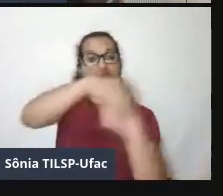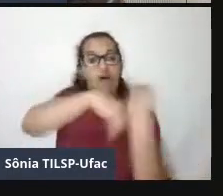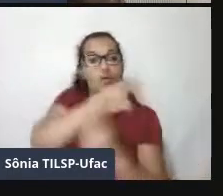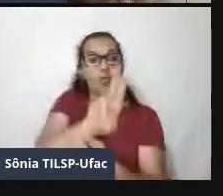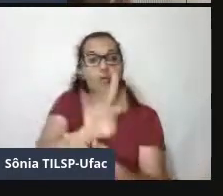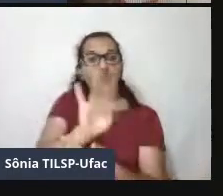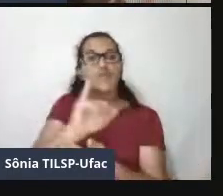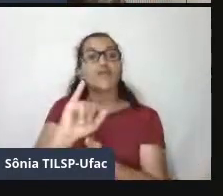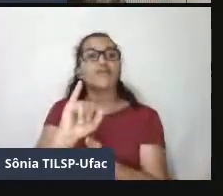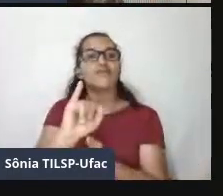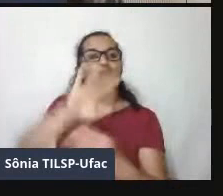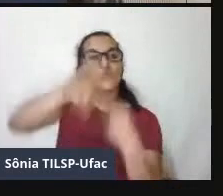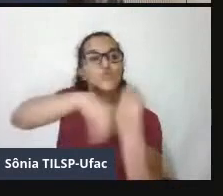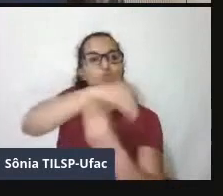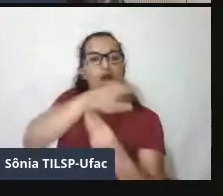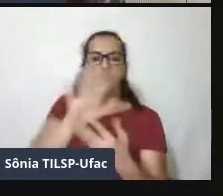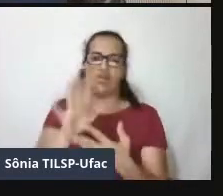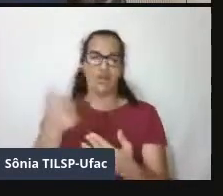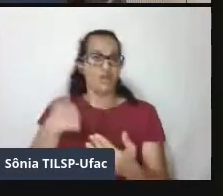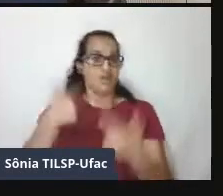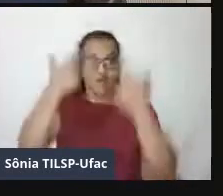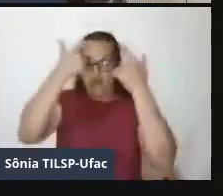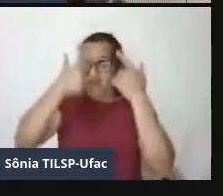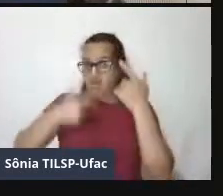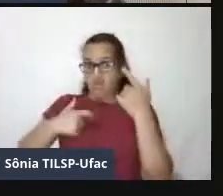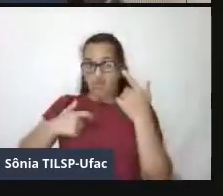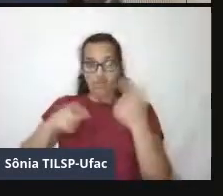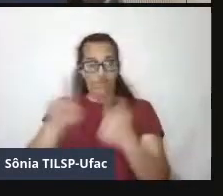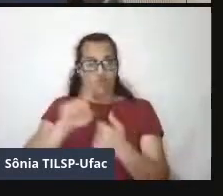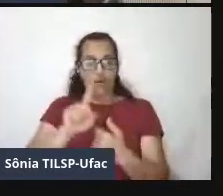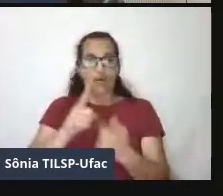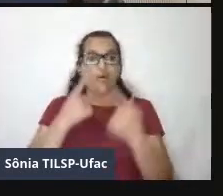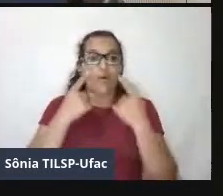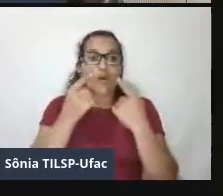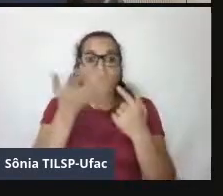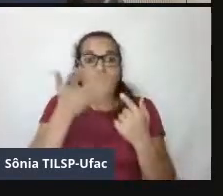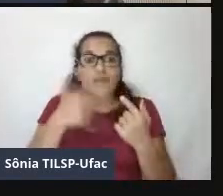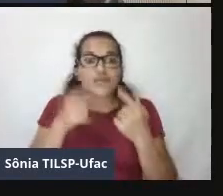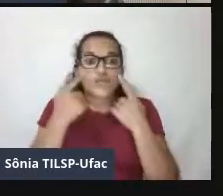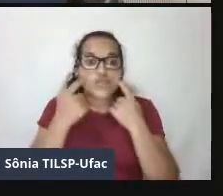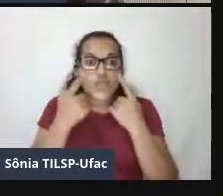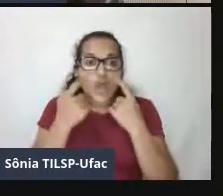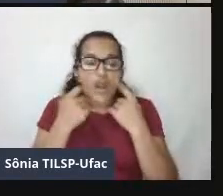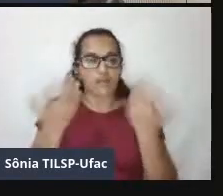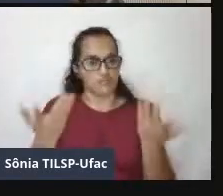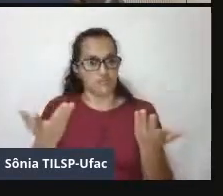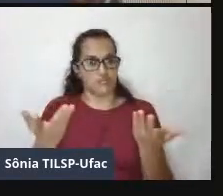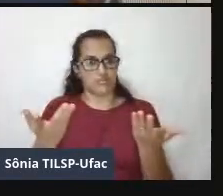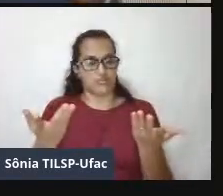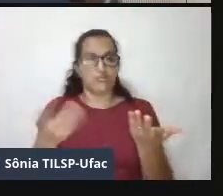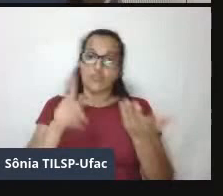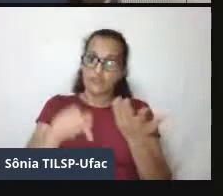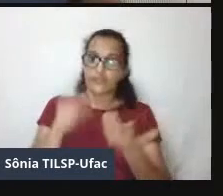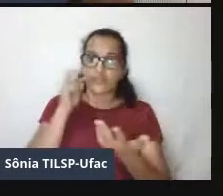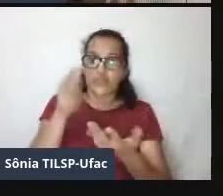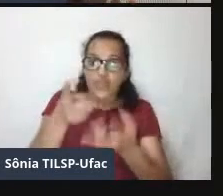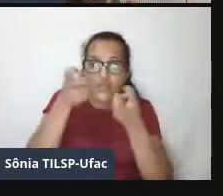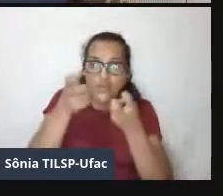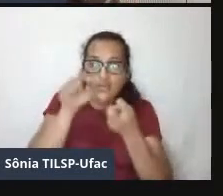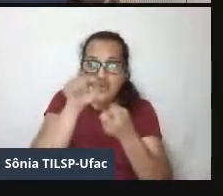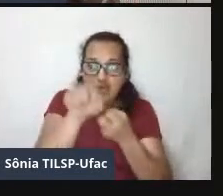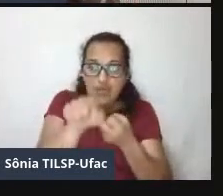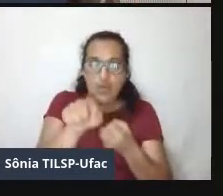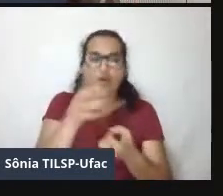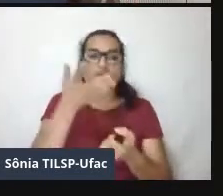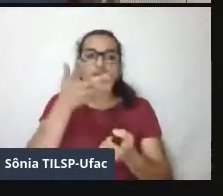fui projetado para ver uma criança chorando, porque eu nem sei como que eu reajo. Nesse dia em específico, imaginem vocês uma criança que foi